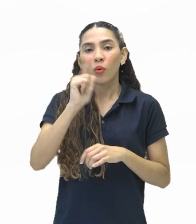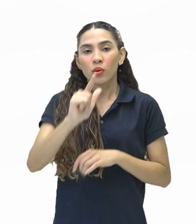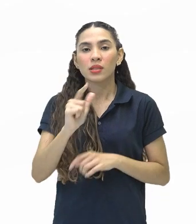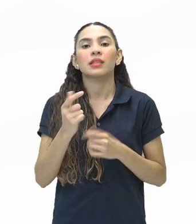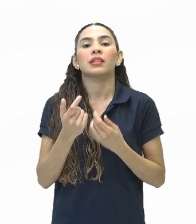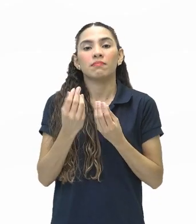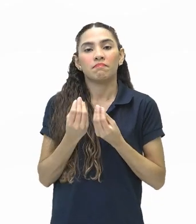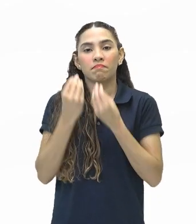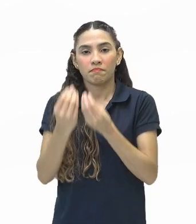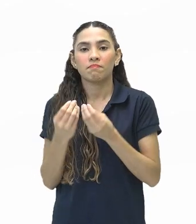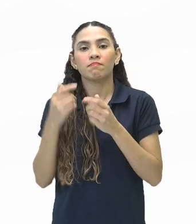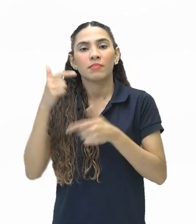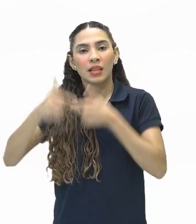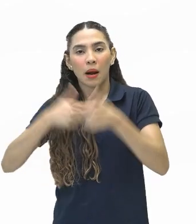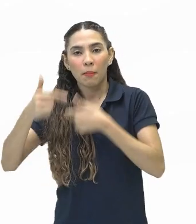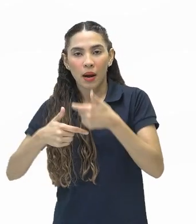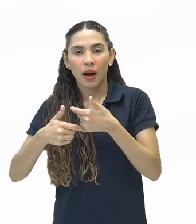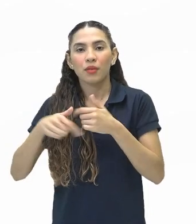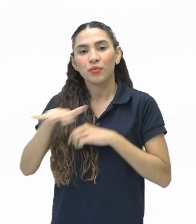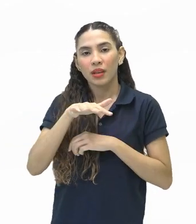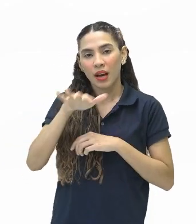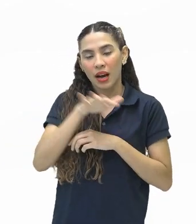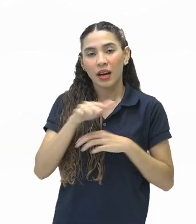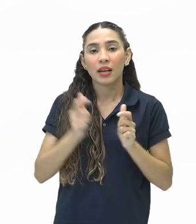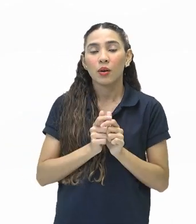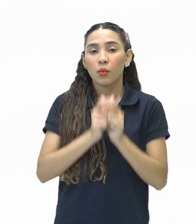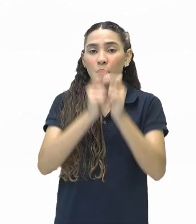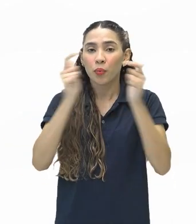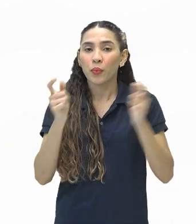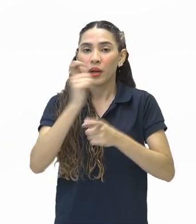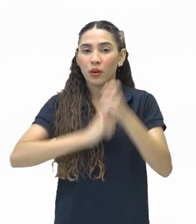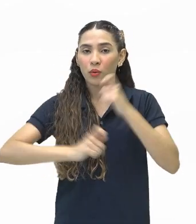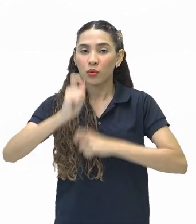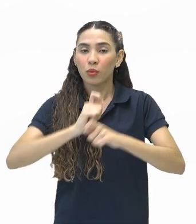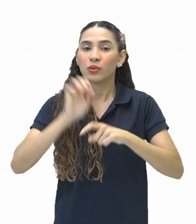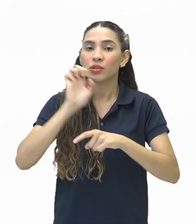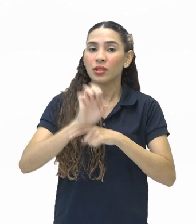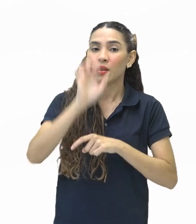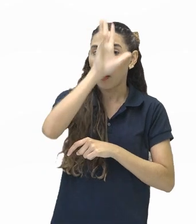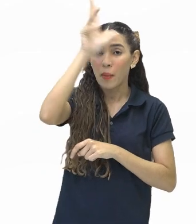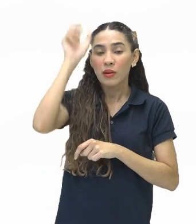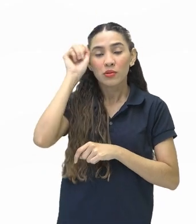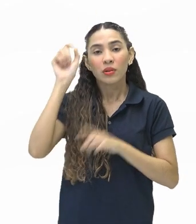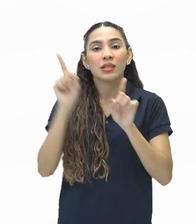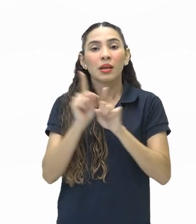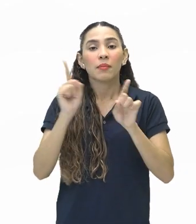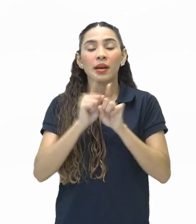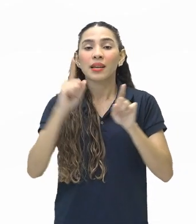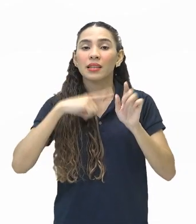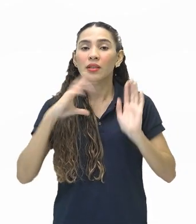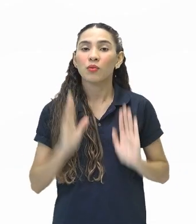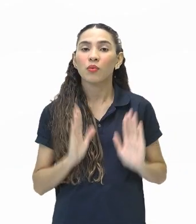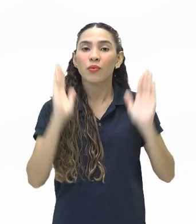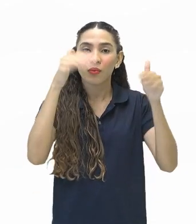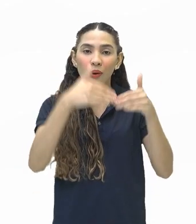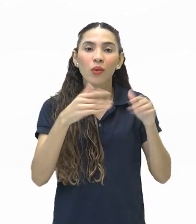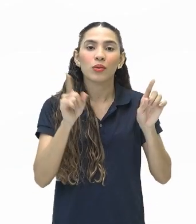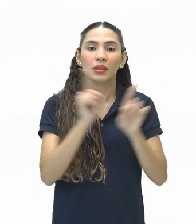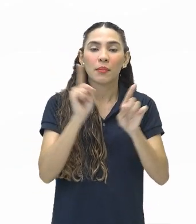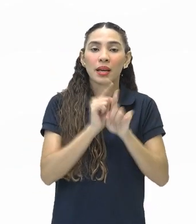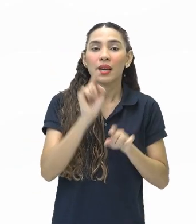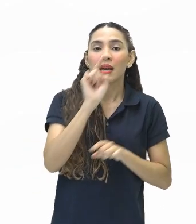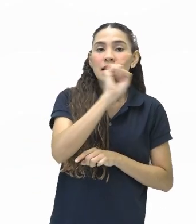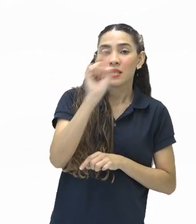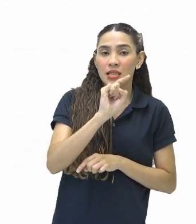de empregos aqui na região. E o crescimento econômico do estado do Amazonas tem voltado muito para essa questão da